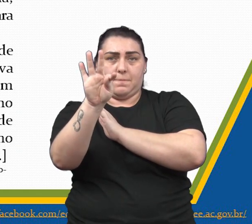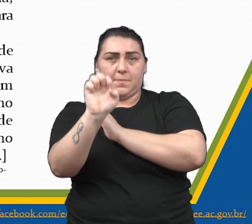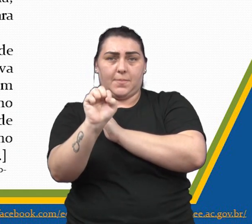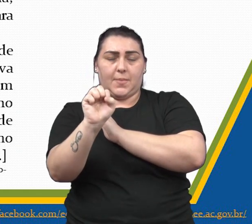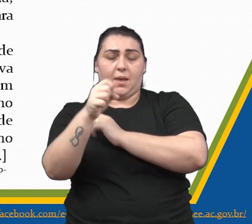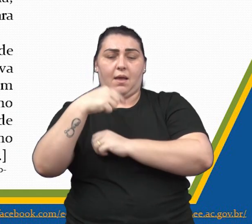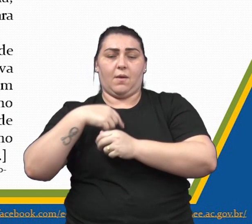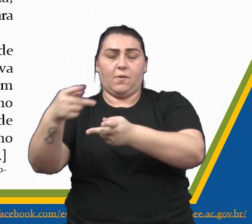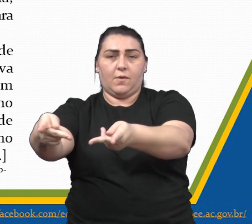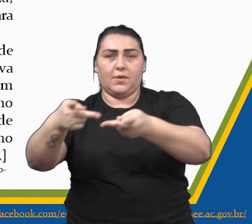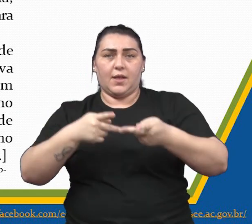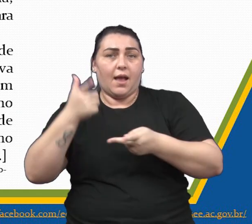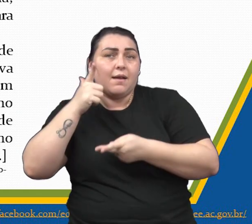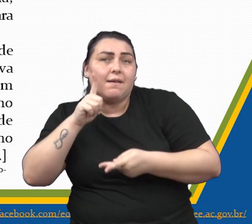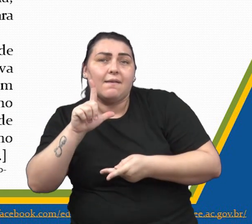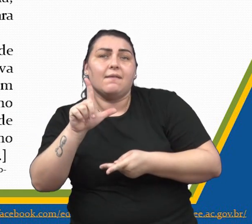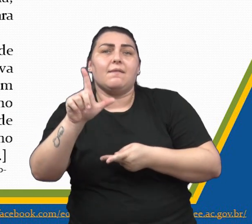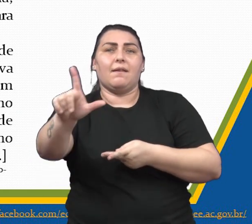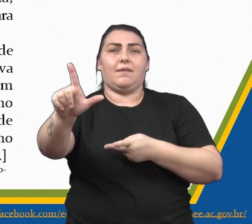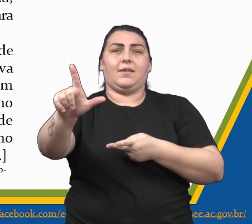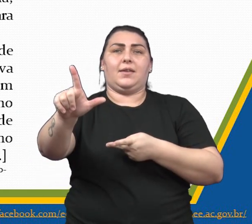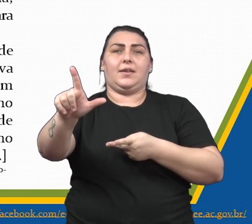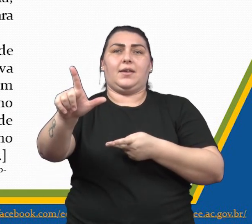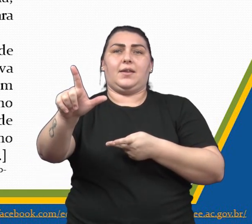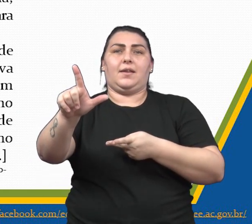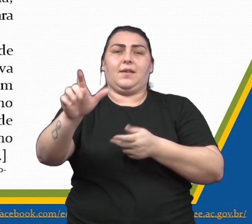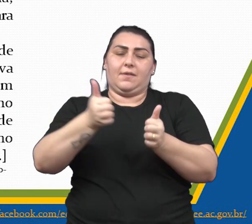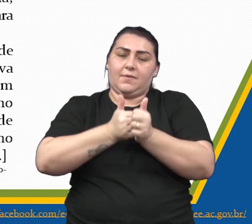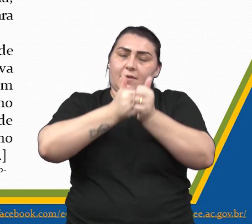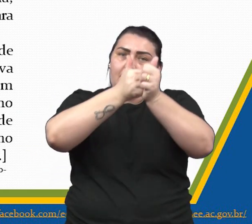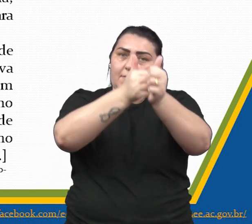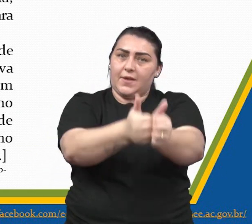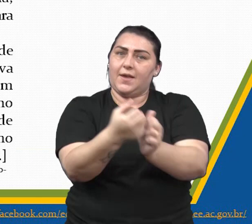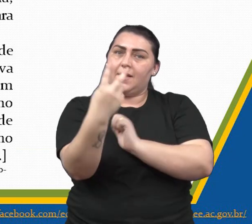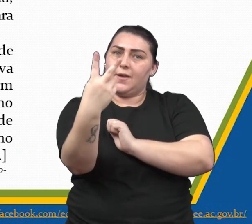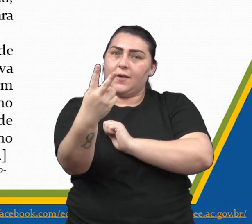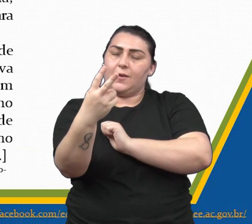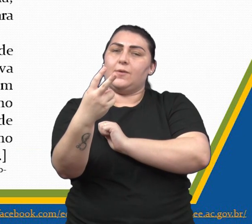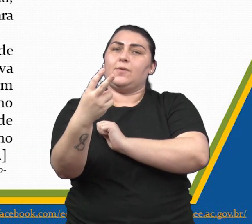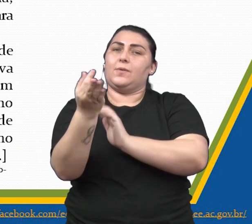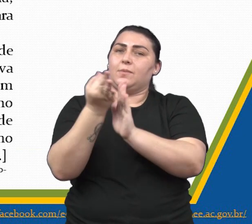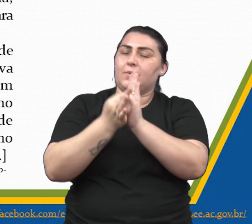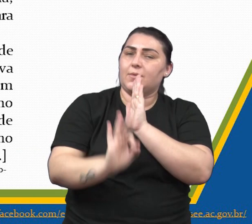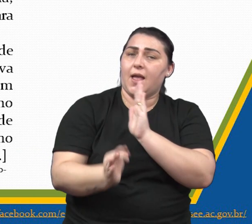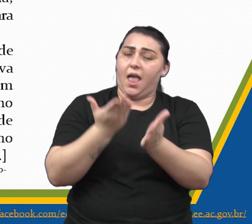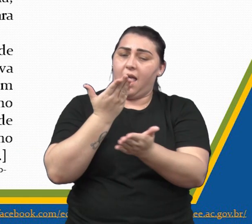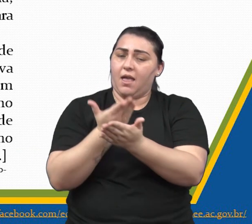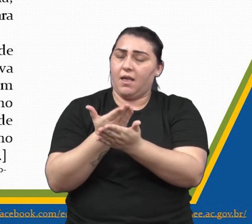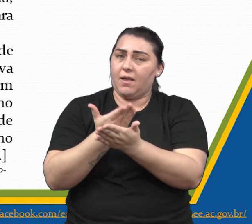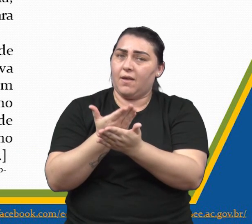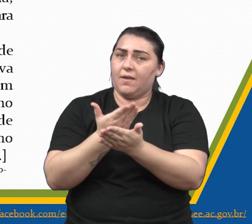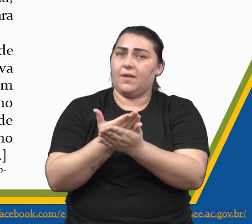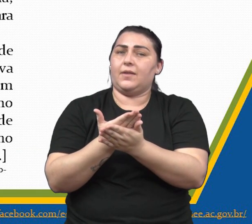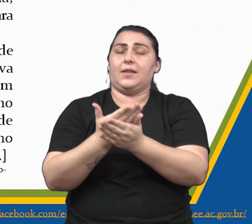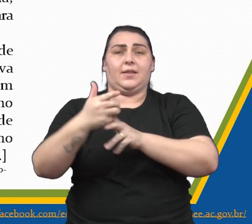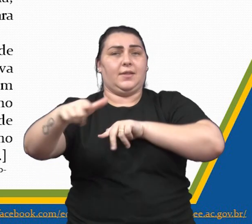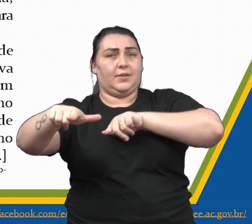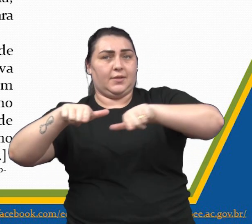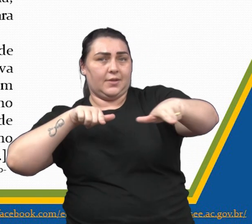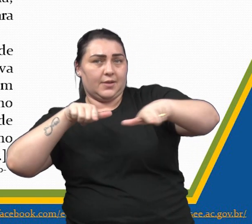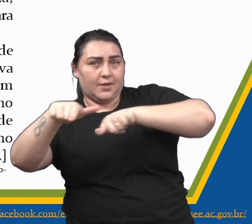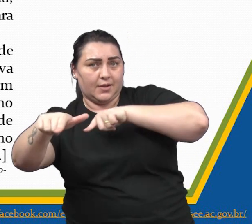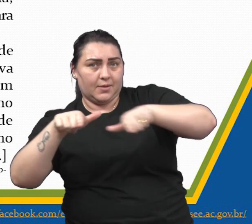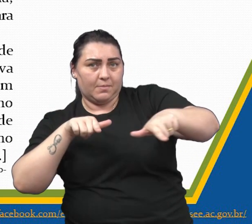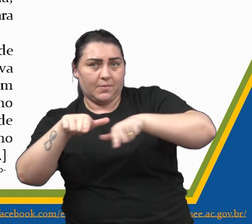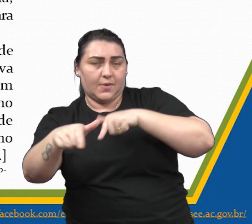convidado, ganhei bolsa, segui com 2 matrículas, estudava de manhã, trabalhava como